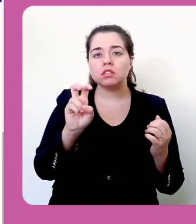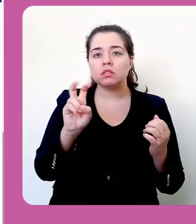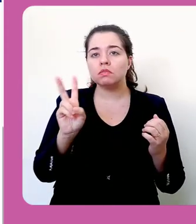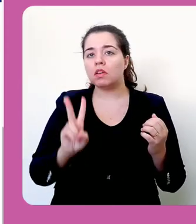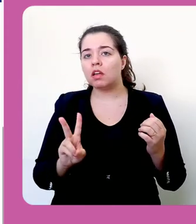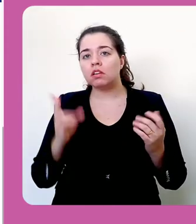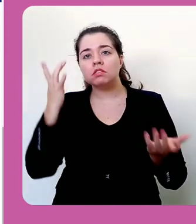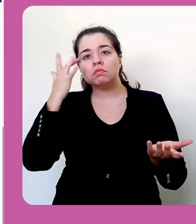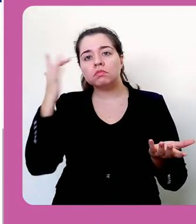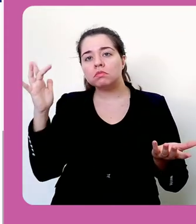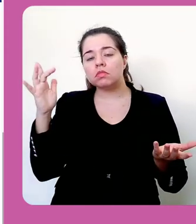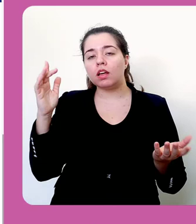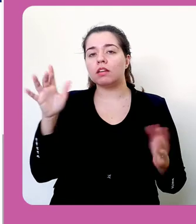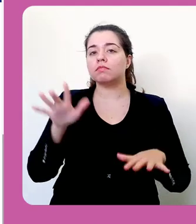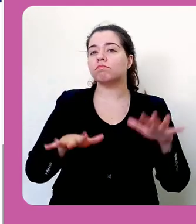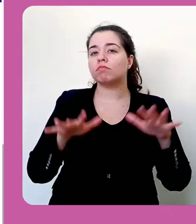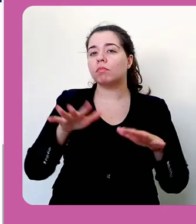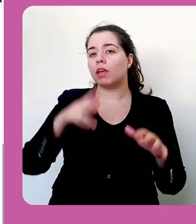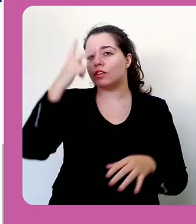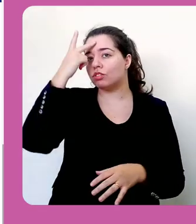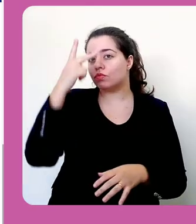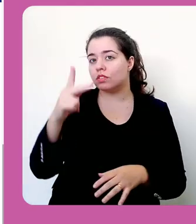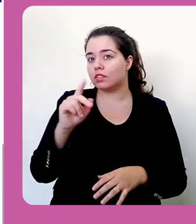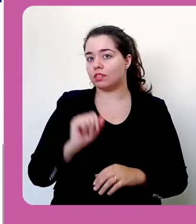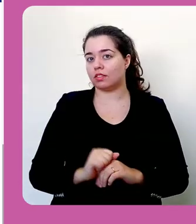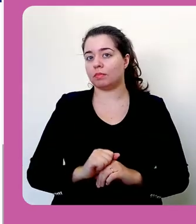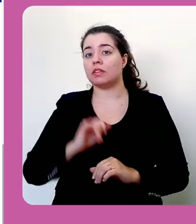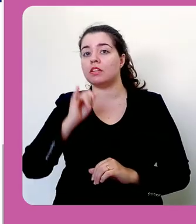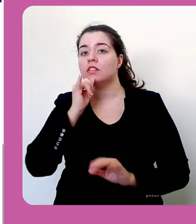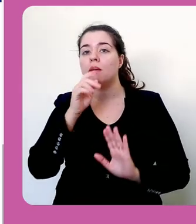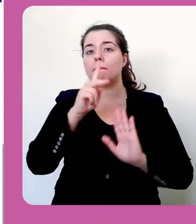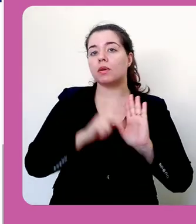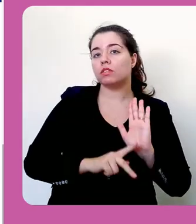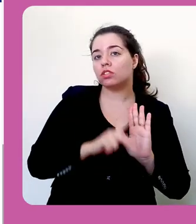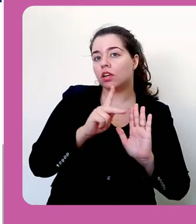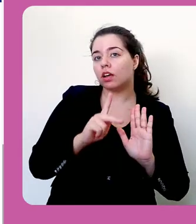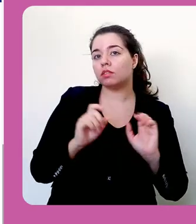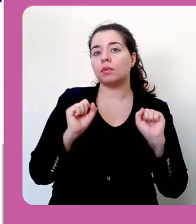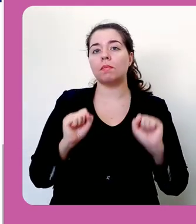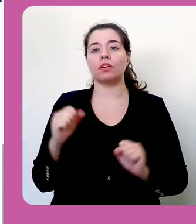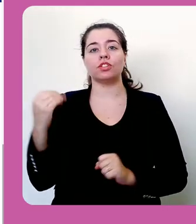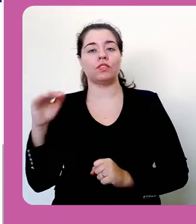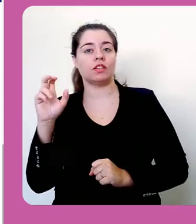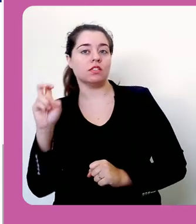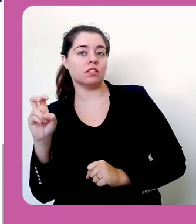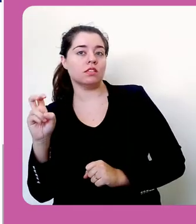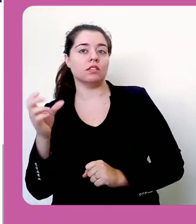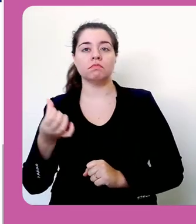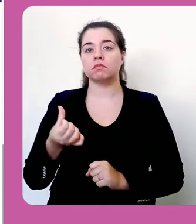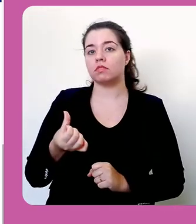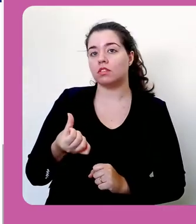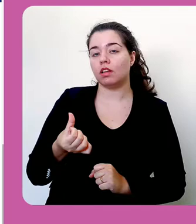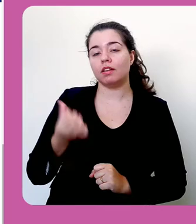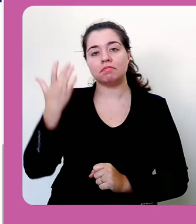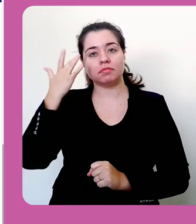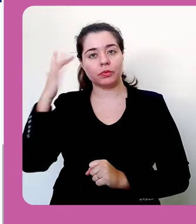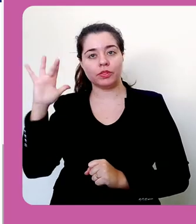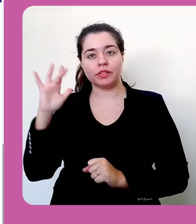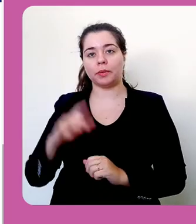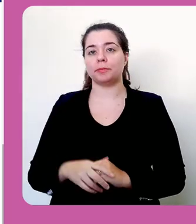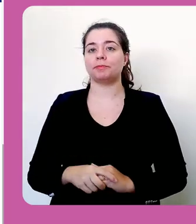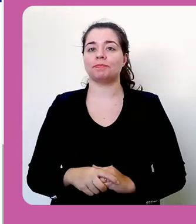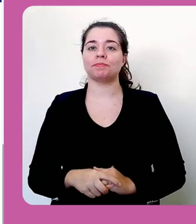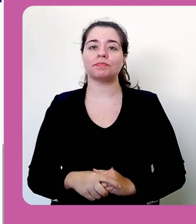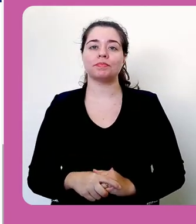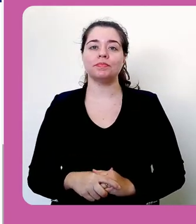quiser. E o seu feedback pode ser o próprio arquivo, né? Você vai baixar esses arquivos e vai fazer as anotações